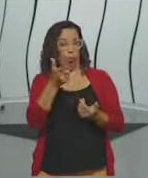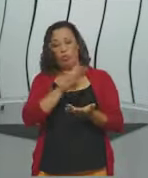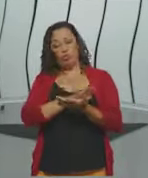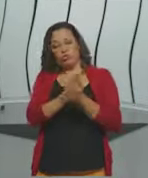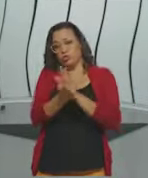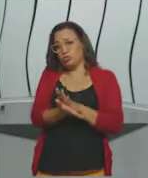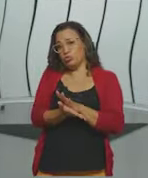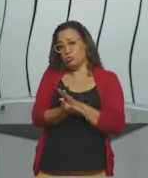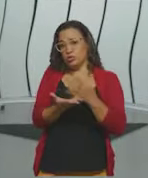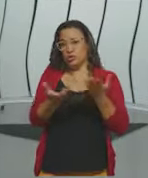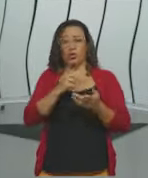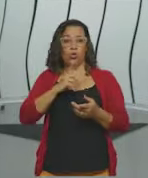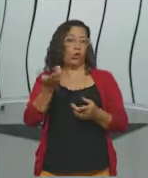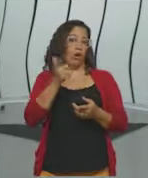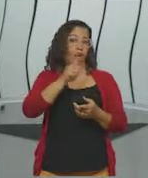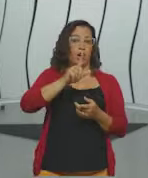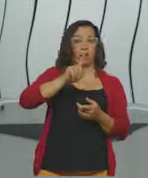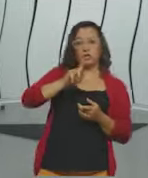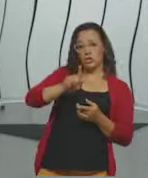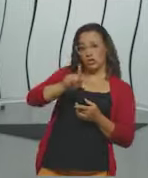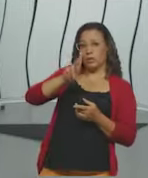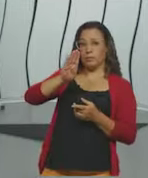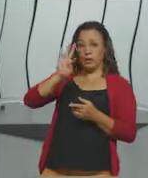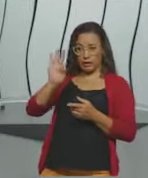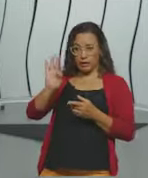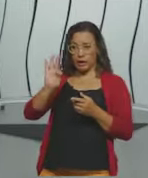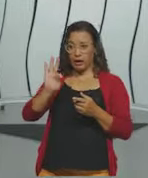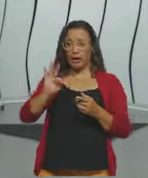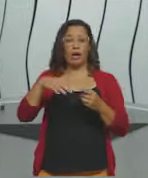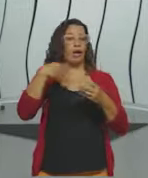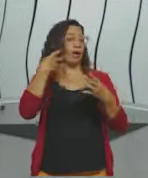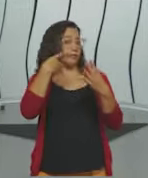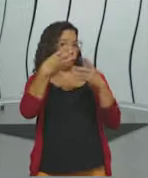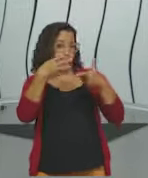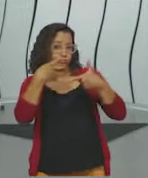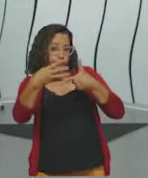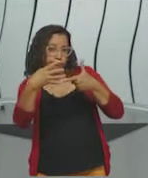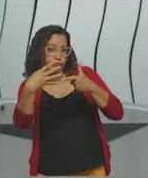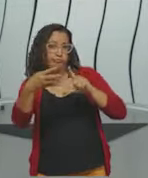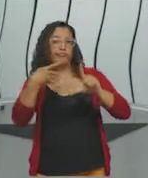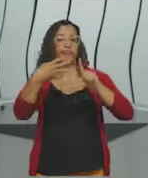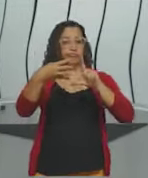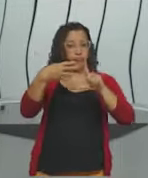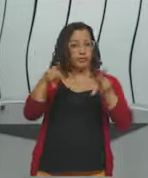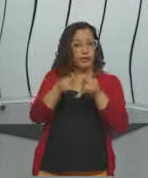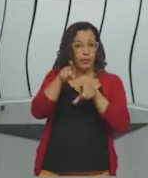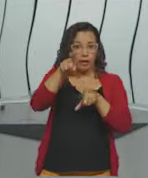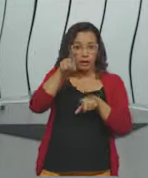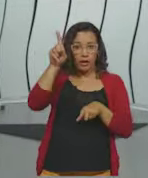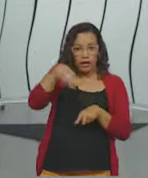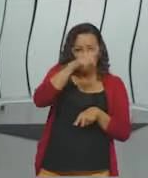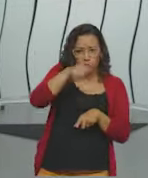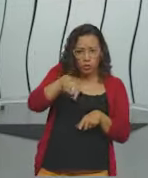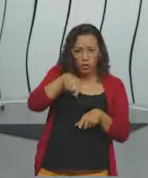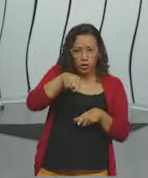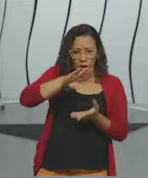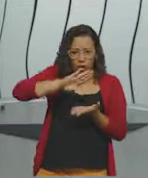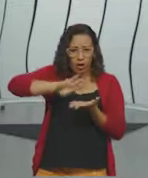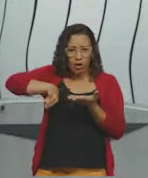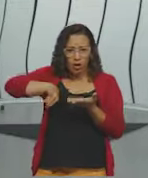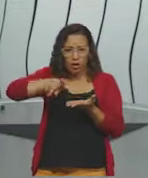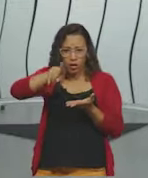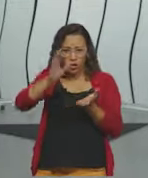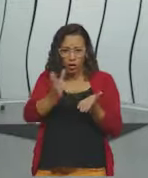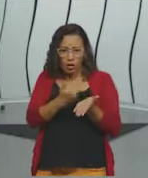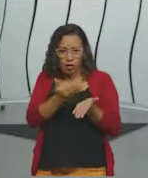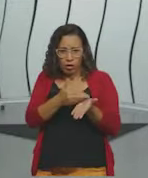você exclui os LGBTs? Será? Se está excluindo algum deles, você vai ter problemas